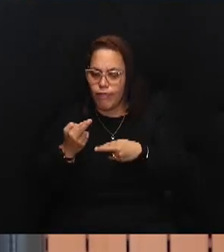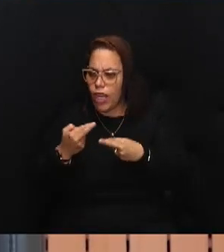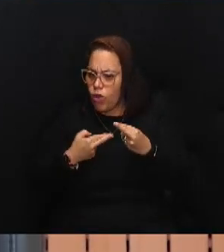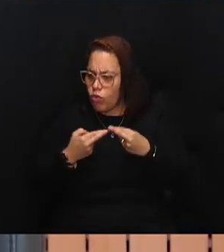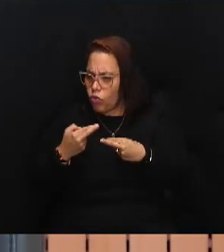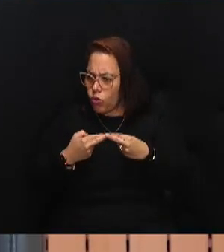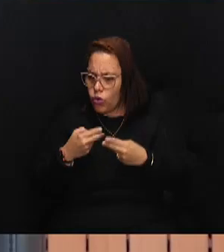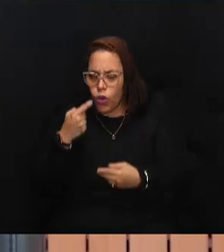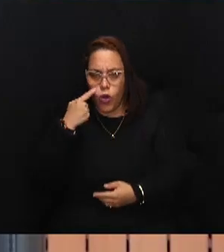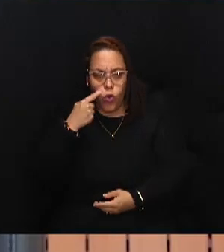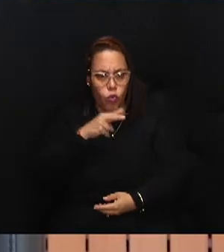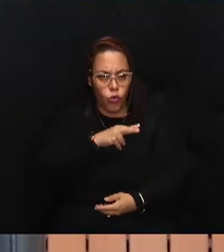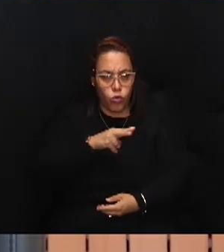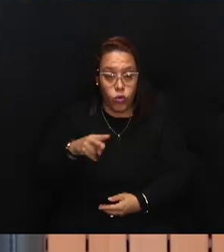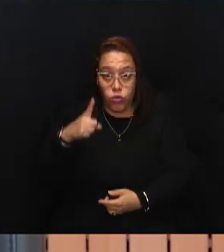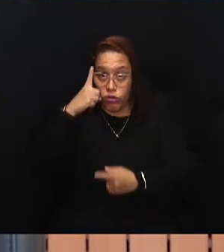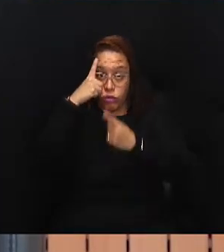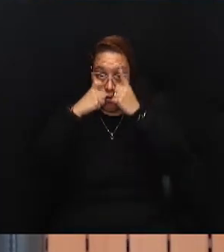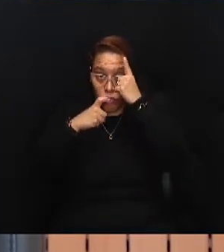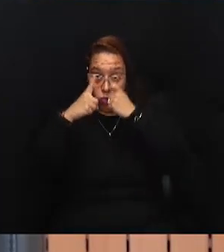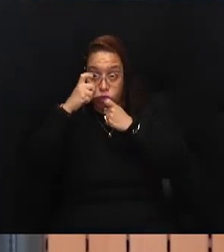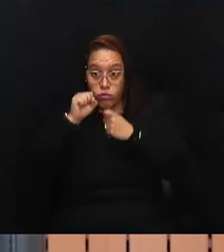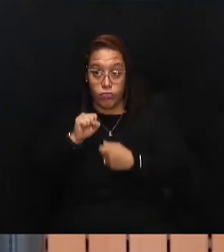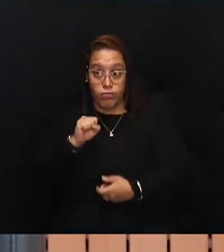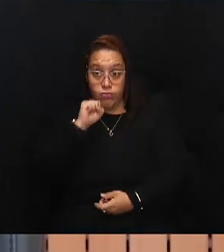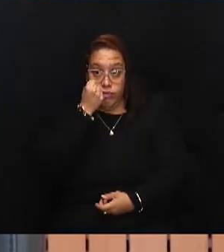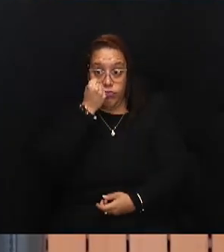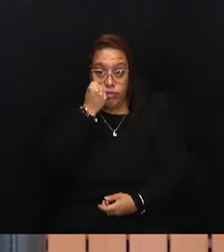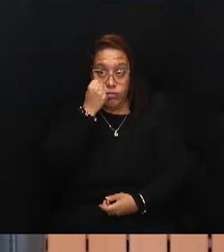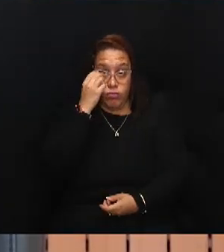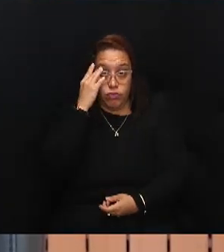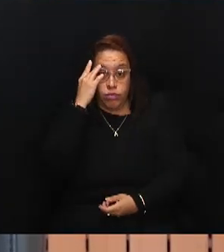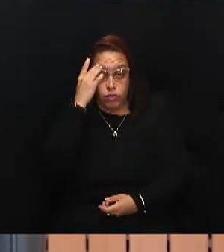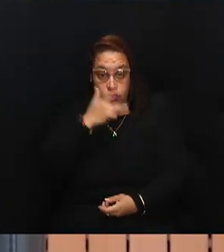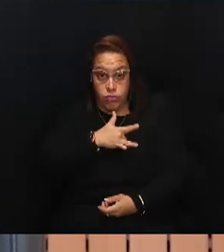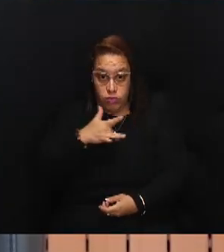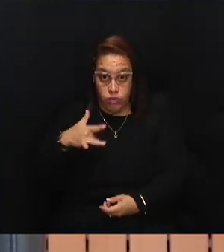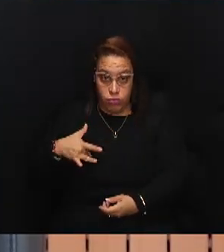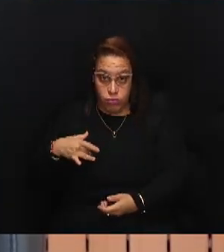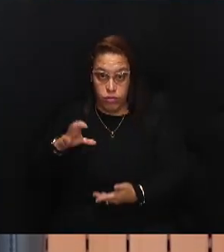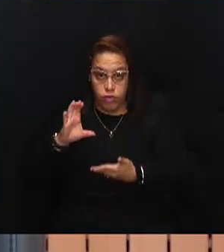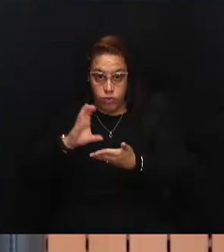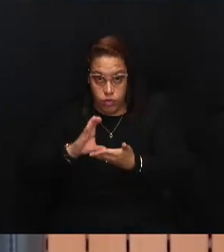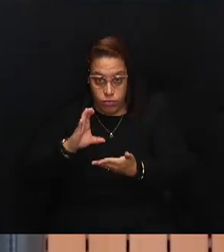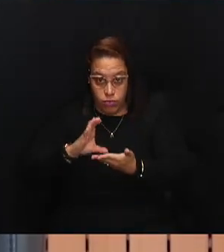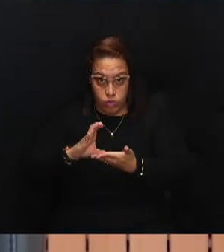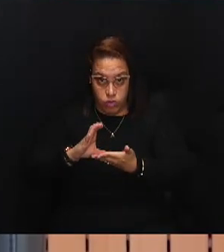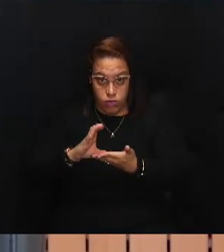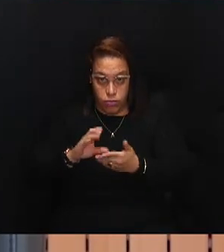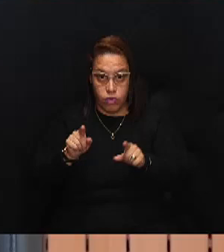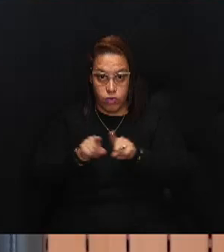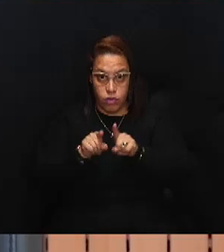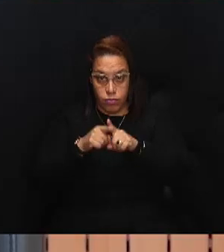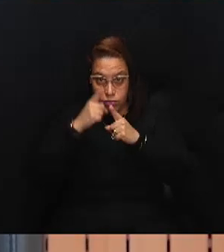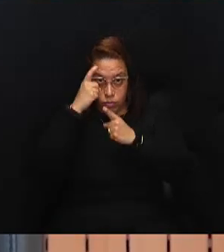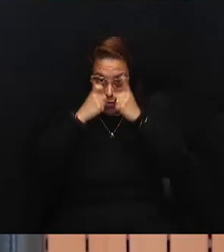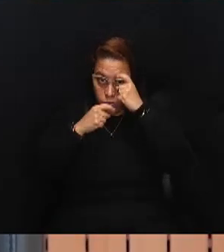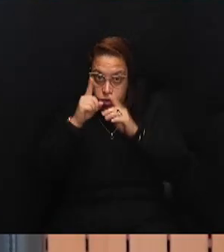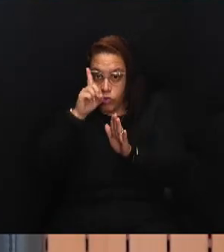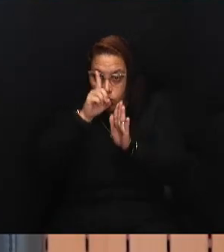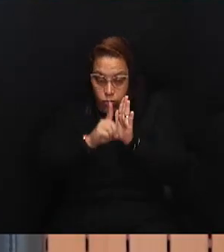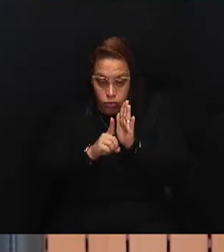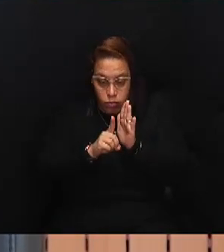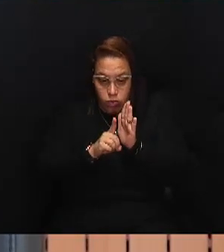ela verifica violações graves referente à saúde, e o Conselho também verifica violações graves aos